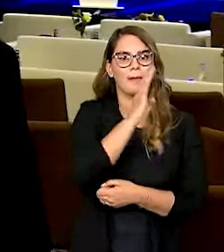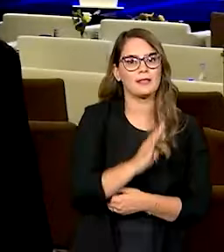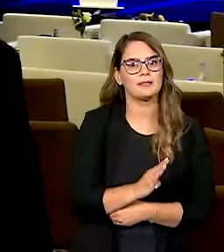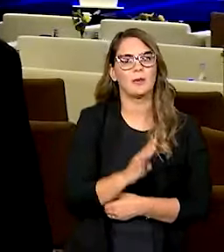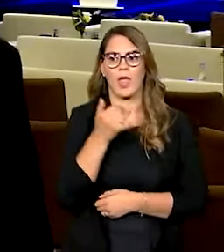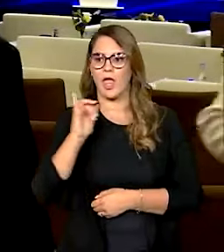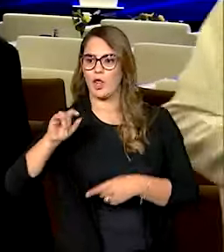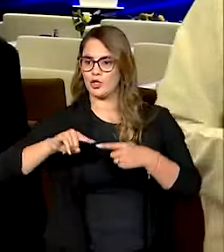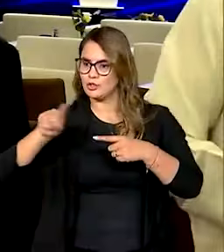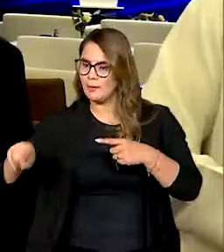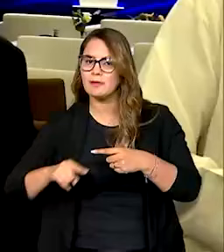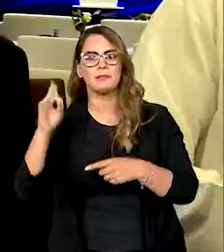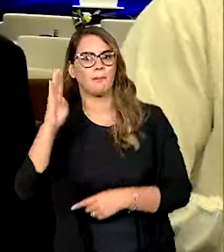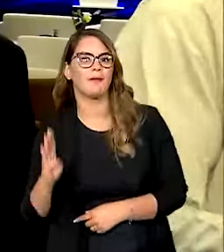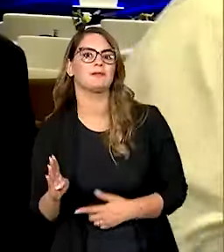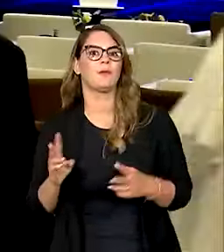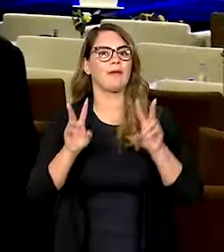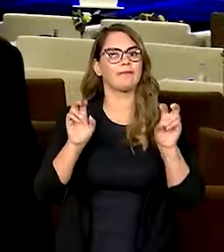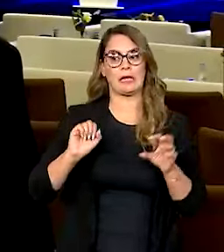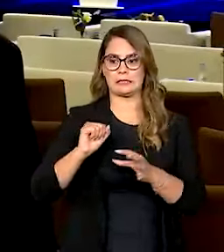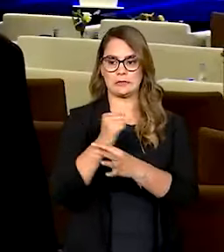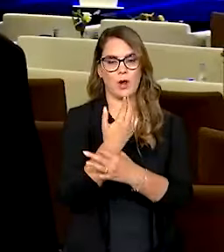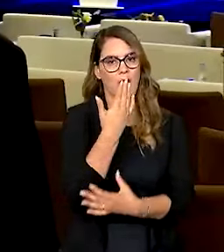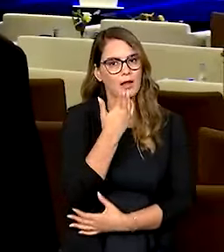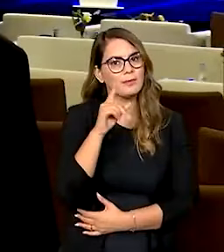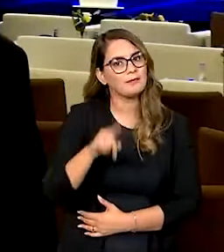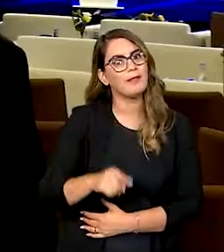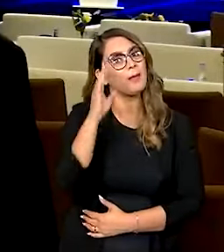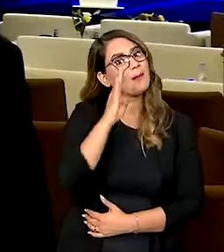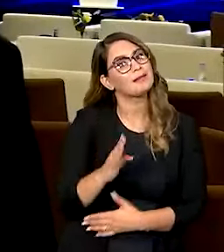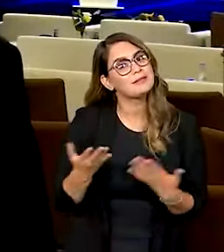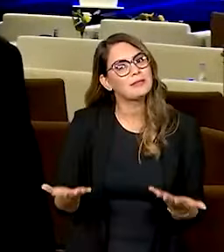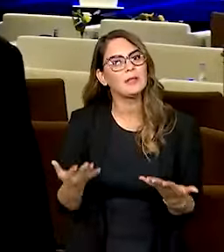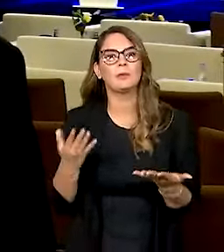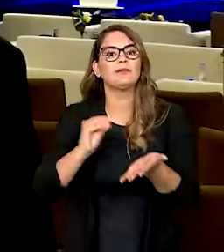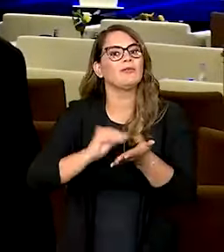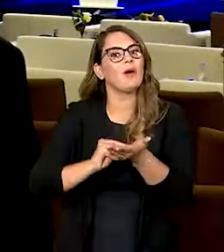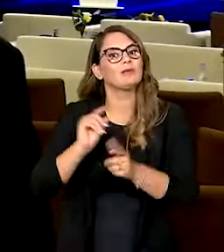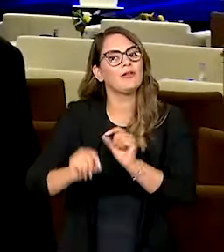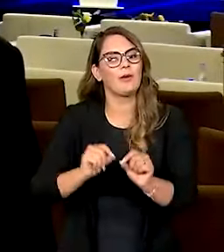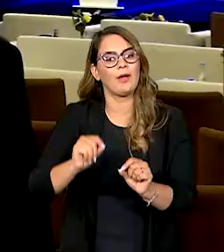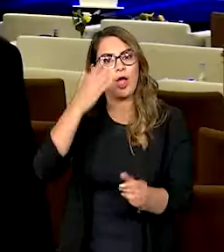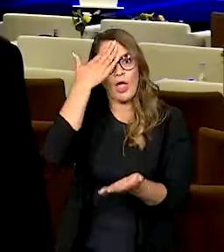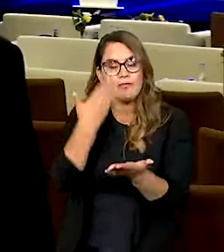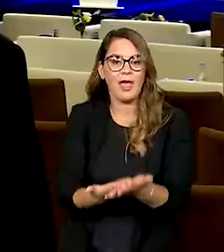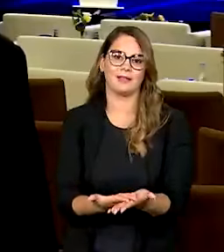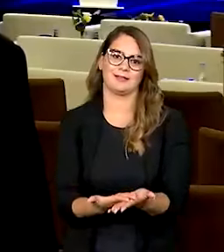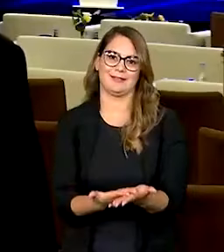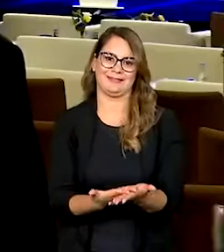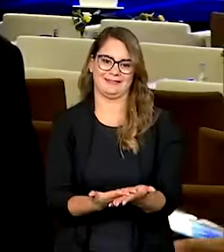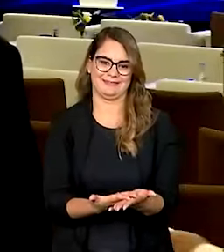de energia renovável, é o Brasil. Você fala de segurança alimentar, é o Brasil. Então o que estava faltando? Confiança. E é o